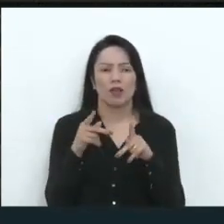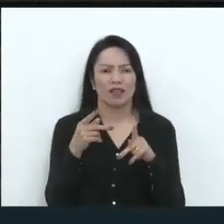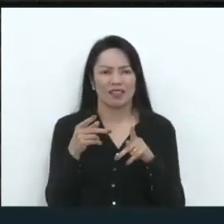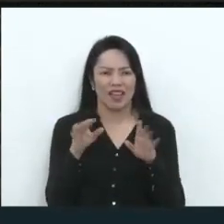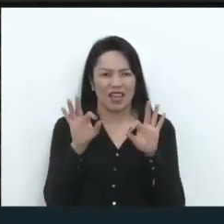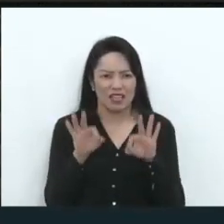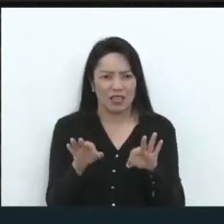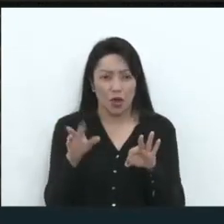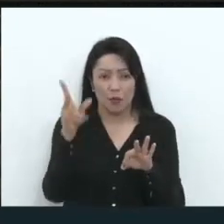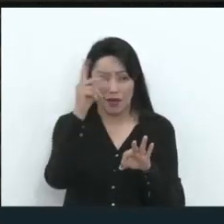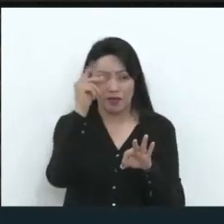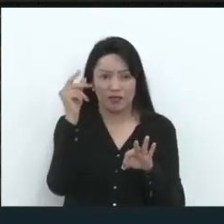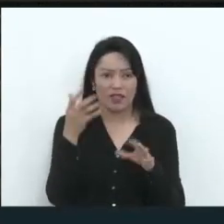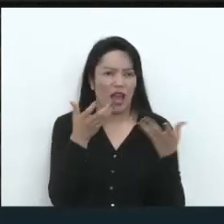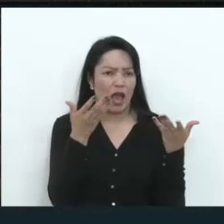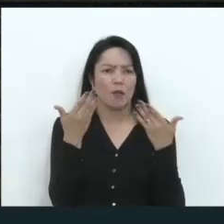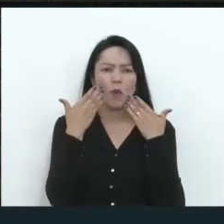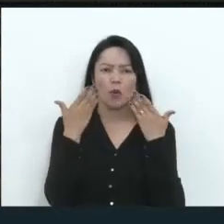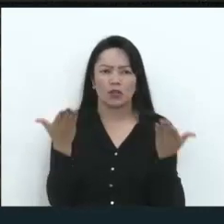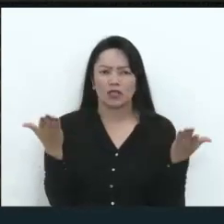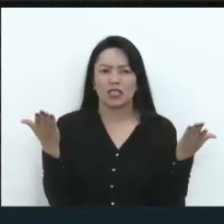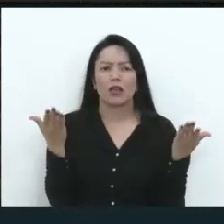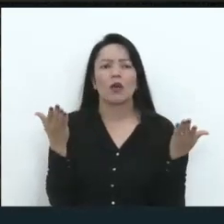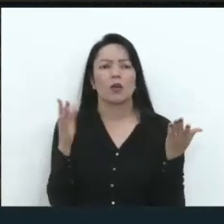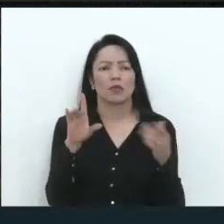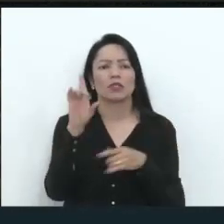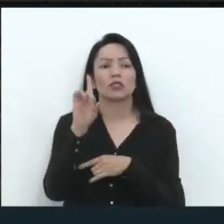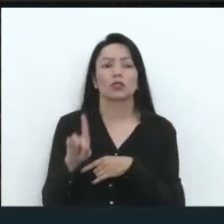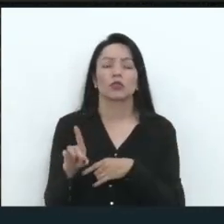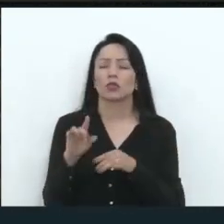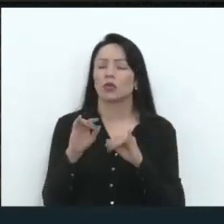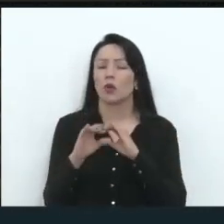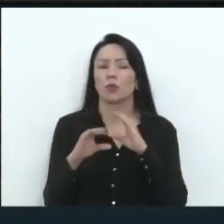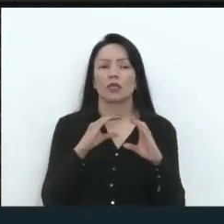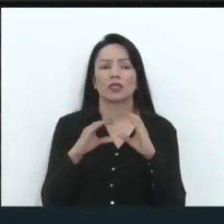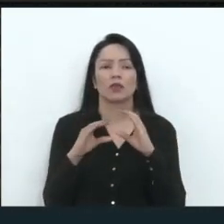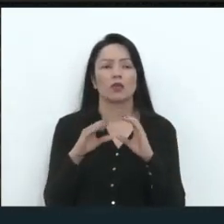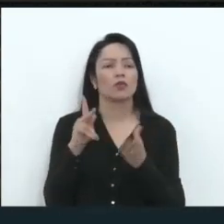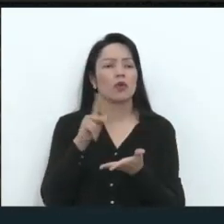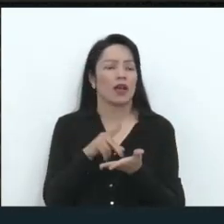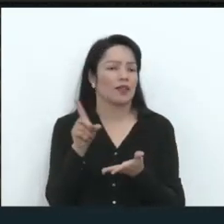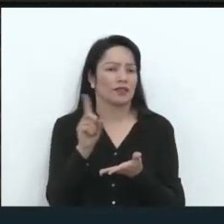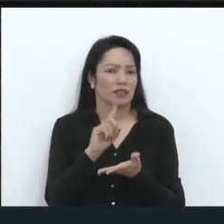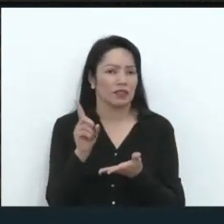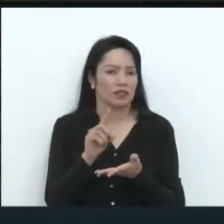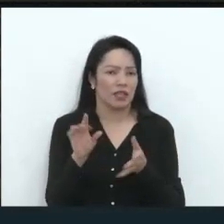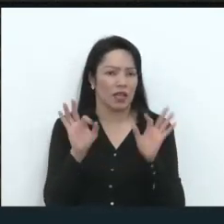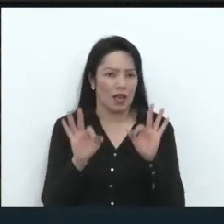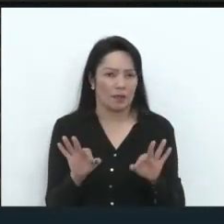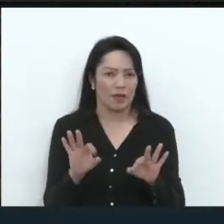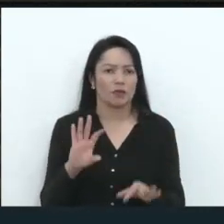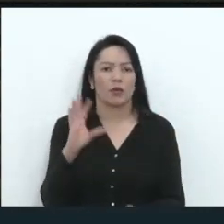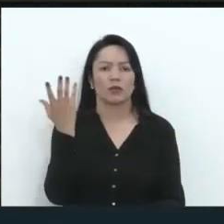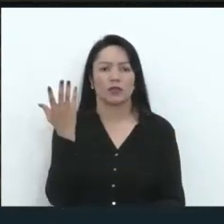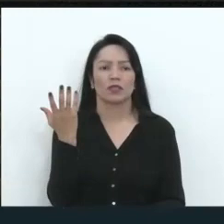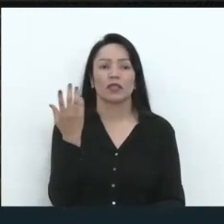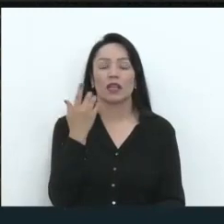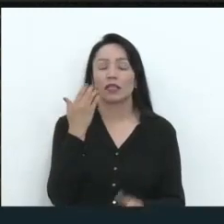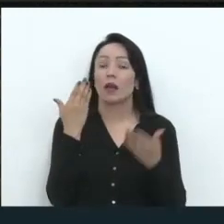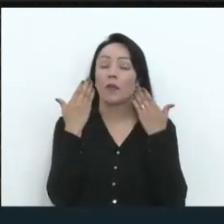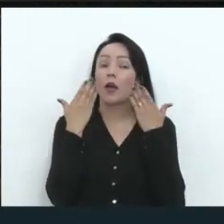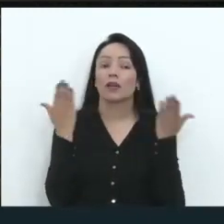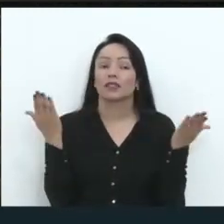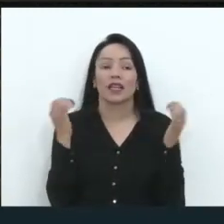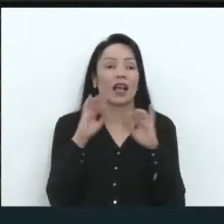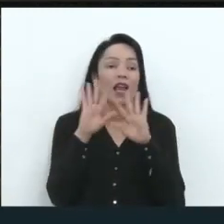prefeito procura passar através da sua diretoria de comunicação não é a verdade real dos fatos. Isso está evidente